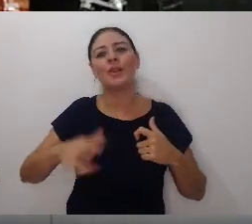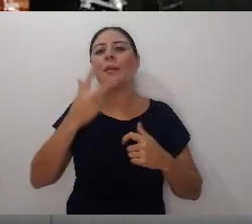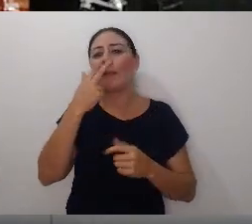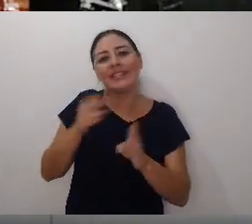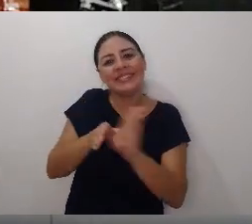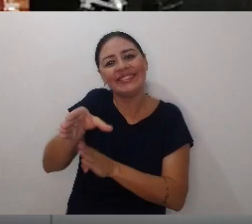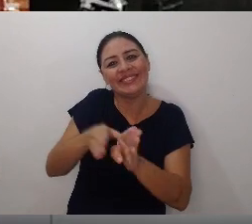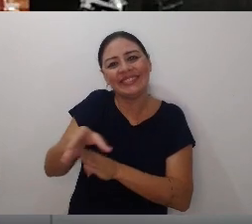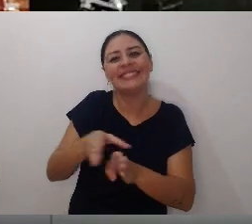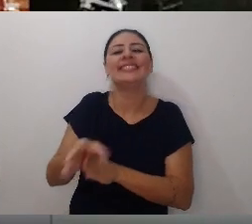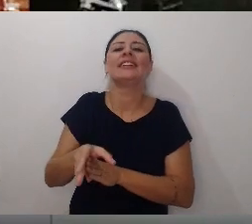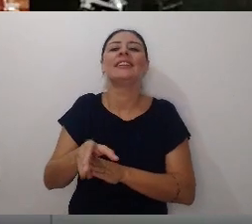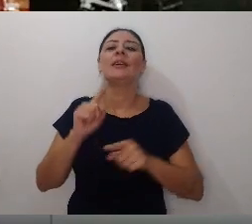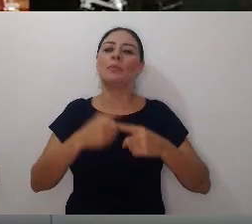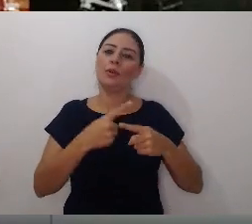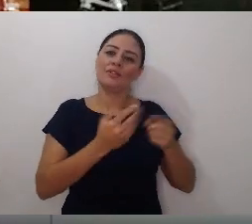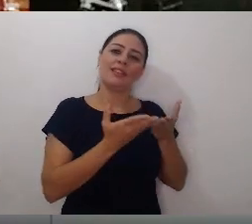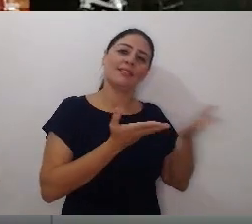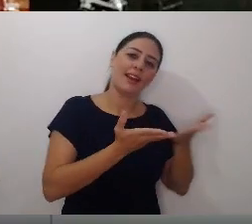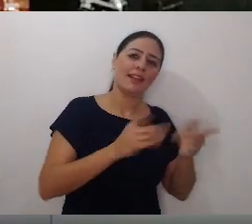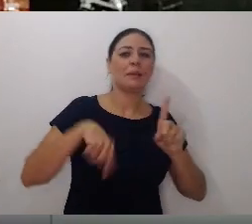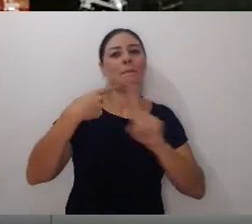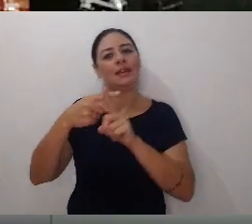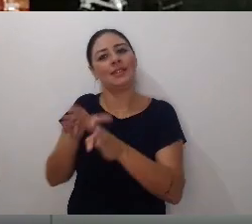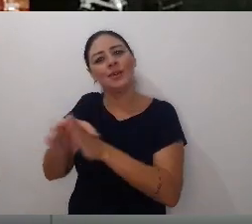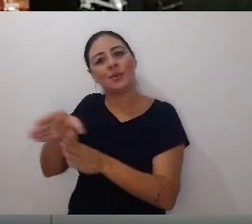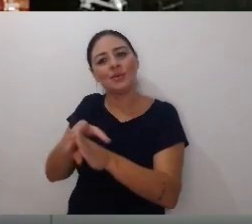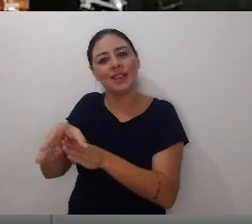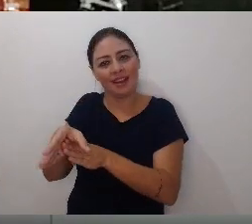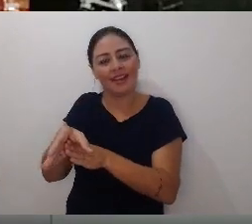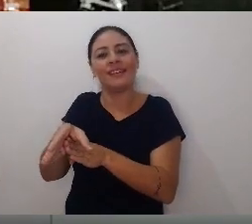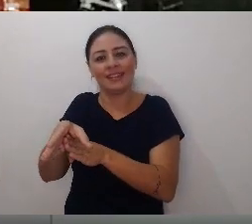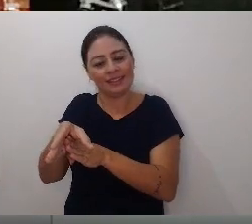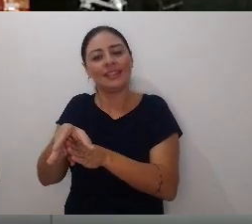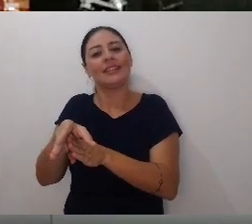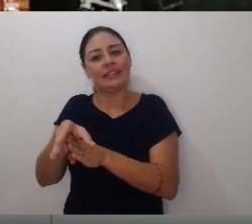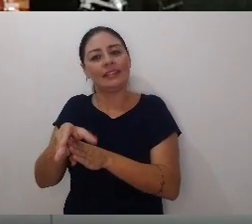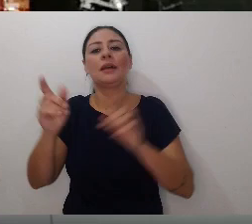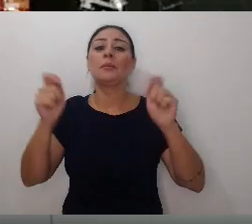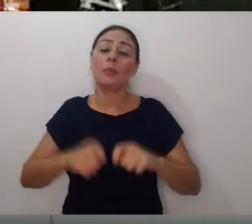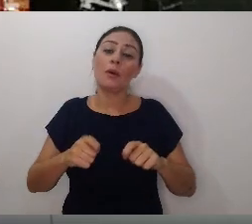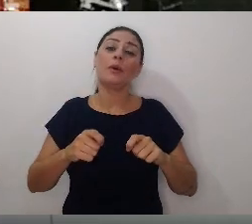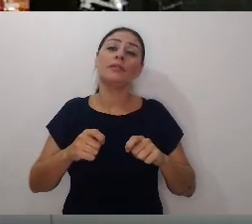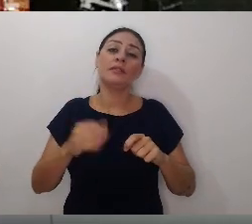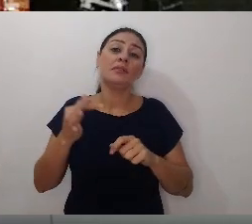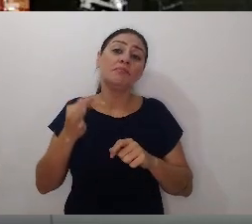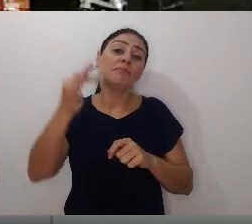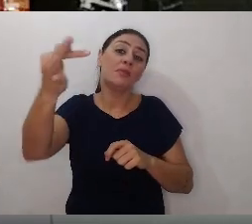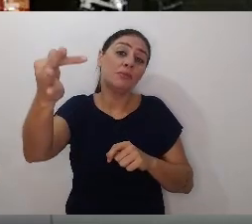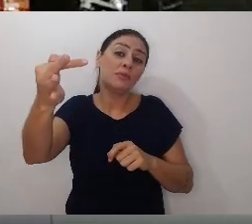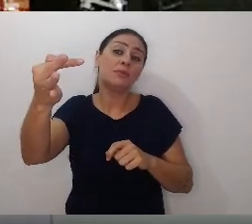a consulta é importante, né, gente? Por isso que eu falo que o pediatra ele é meio consultoria em pediatria, porque além de você